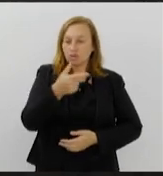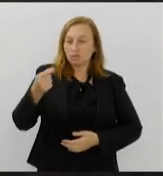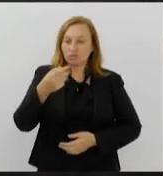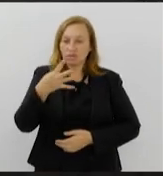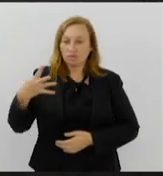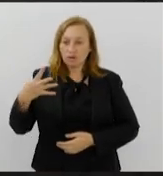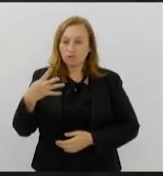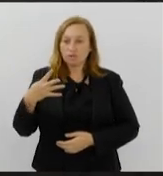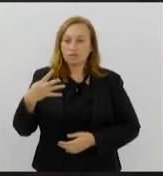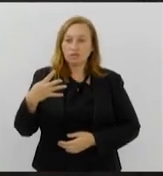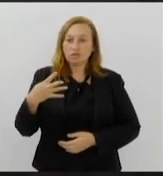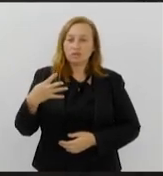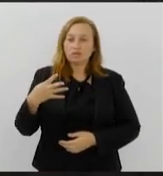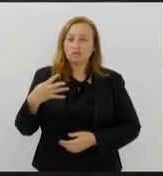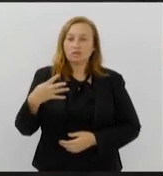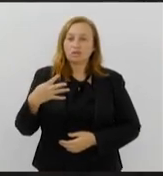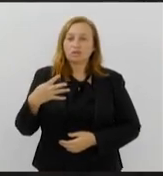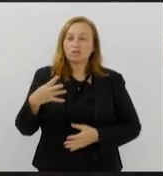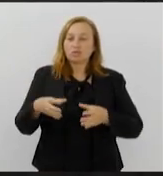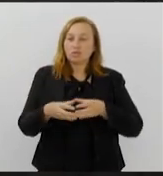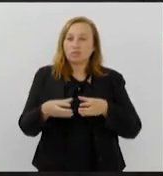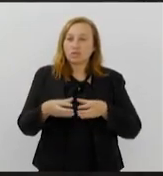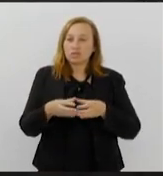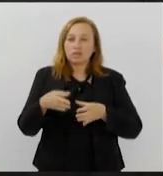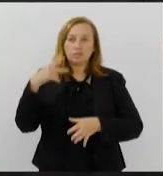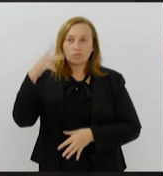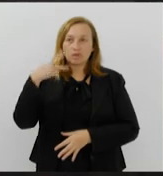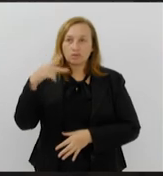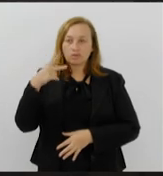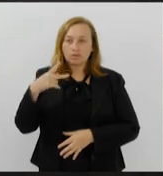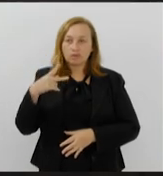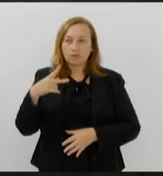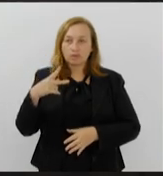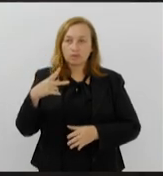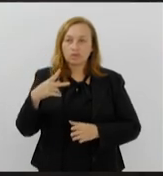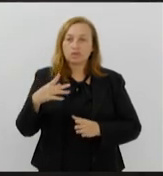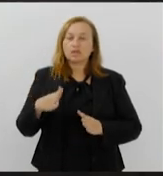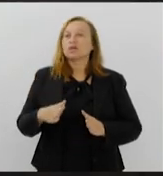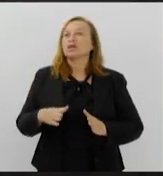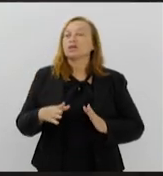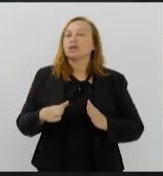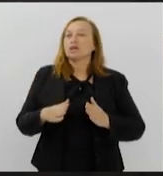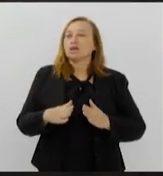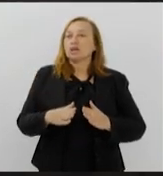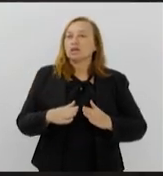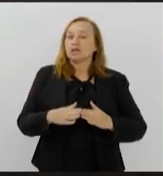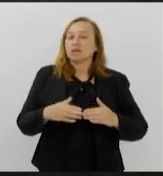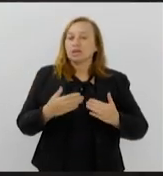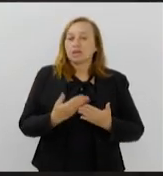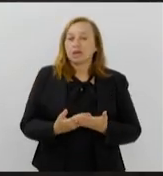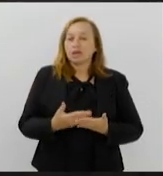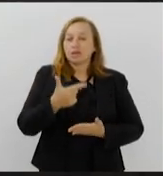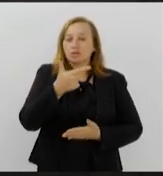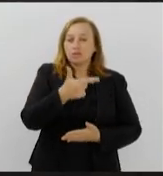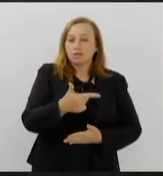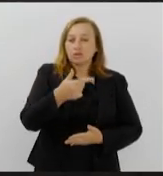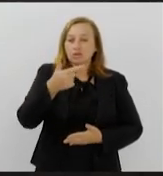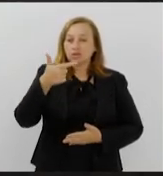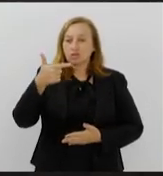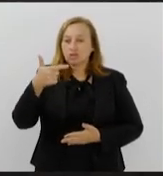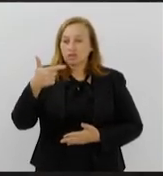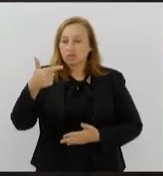58/2024, de autoria da Comissão Parlamentar de Inquérito, resolução número 423/24, que solicita